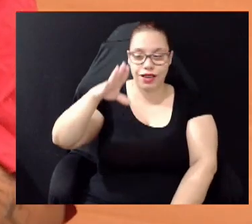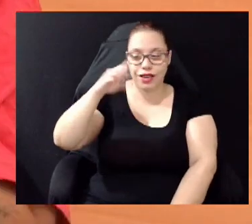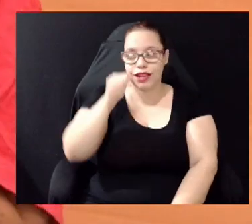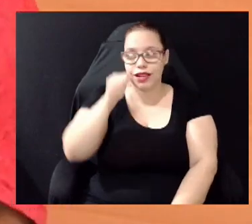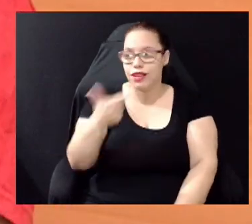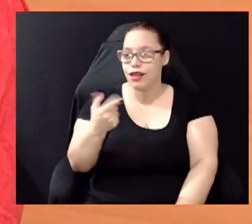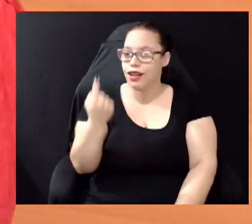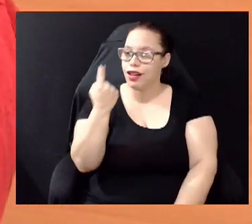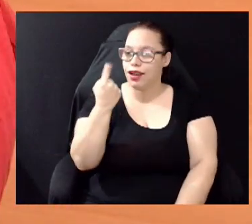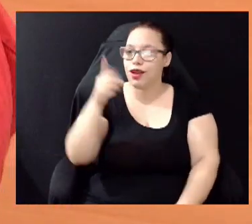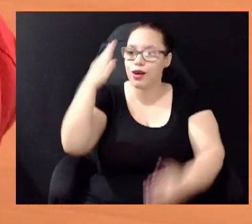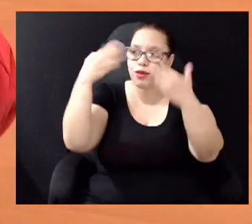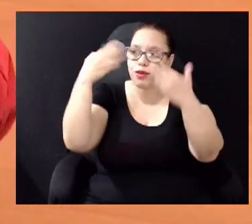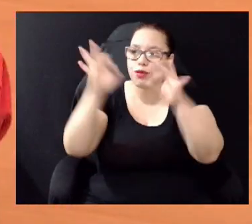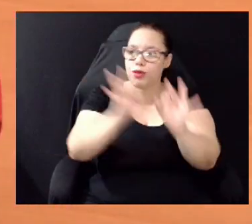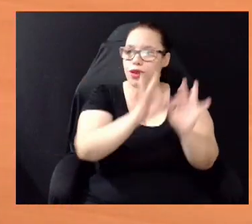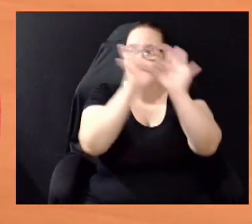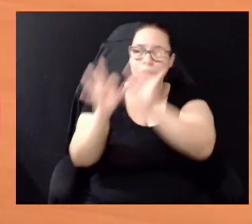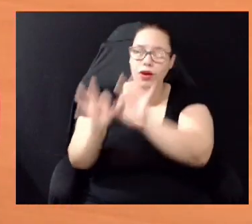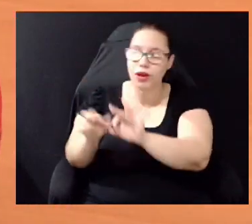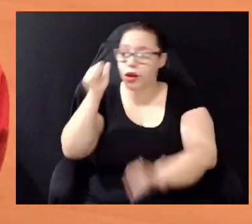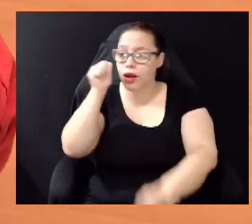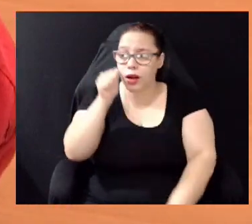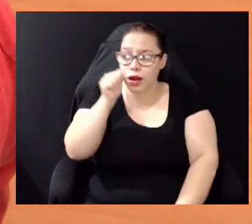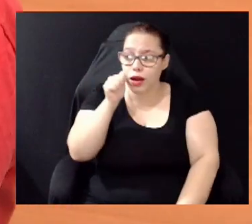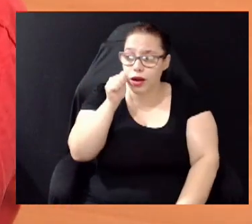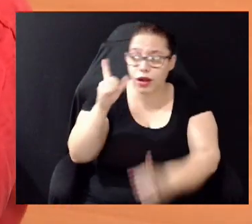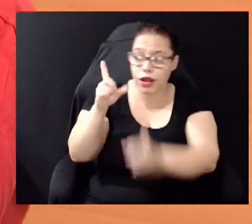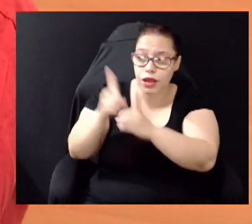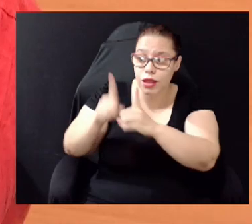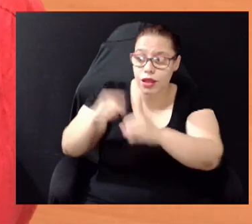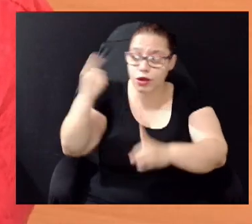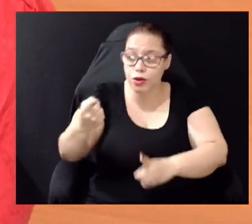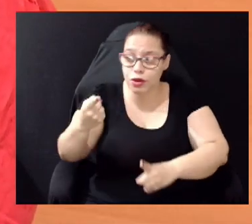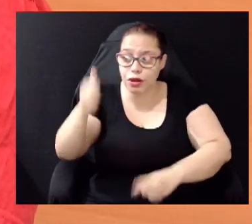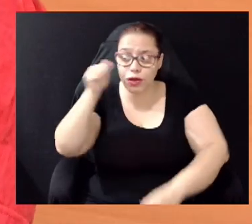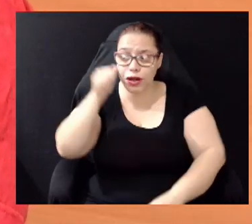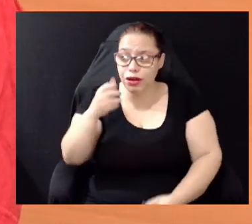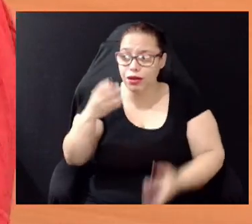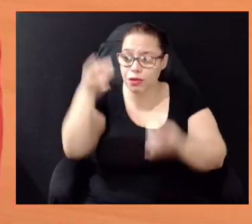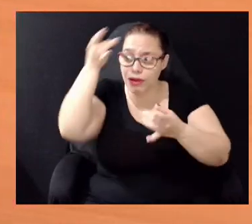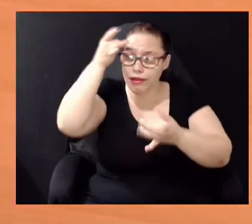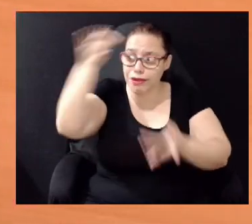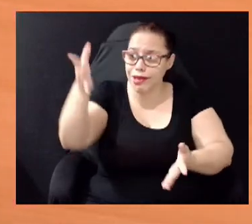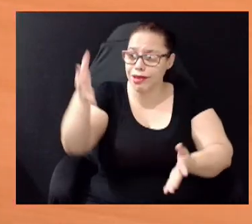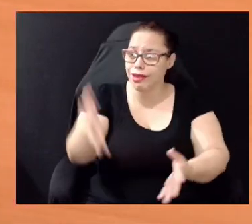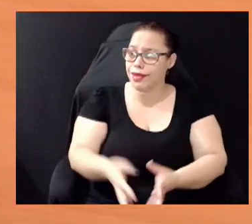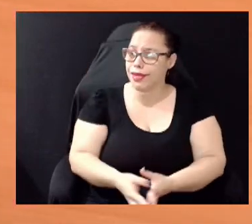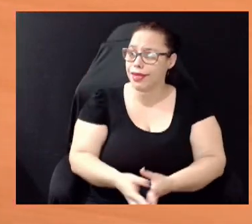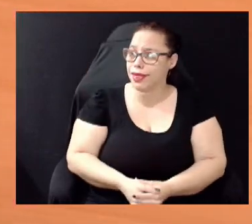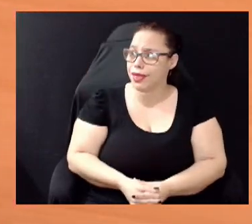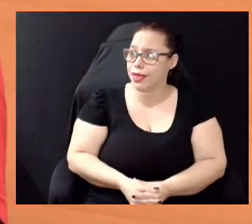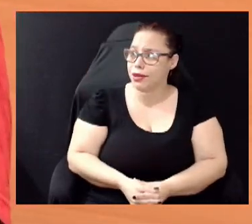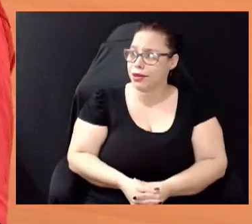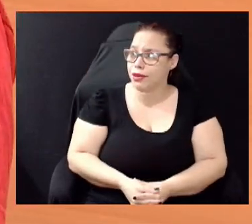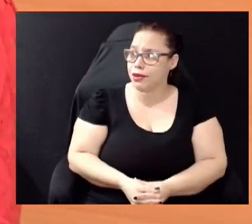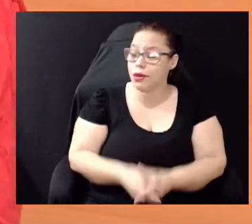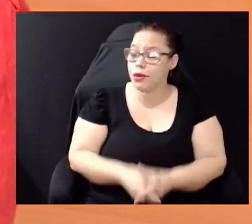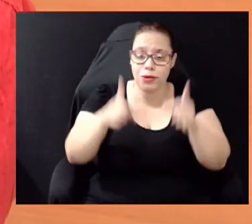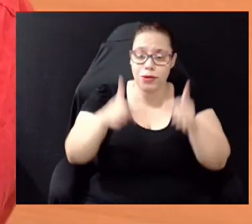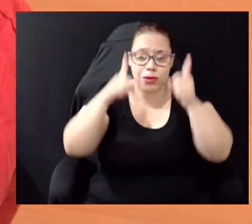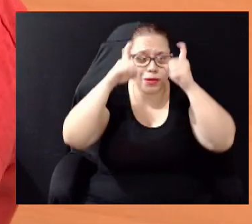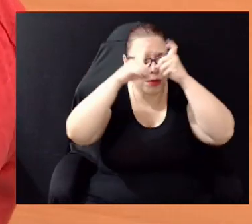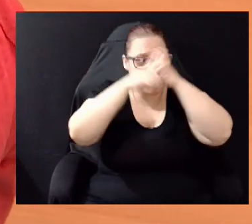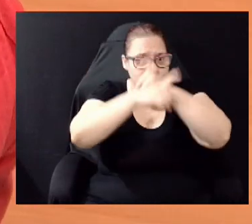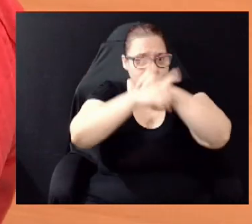que acompanha essas mulheres que atende outras mulheres, que não é fácil, porque a realidade é que muito dificilmente você conheça, eu